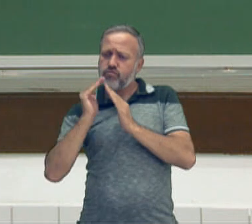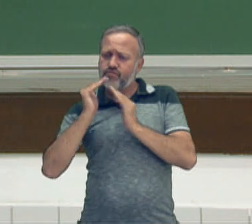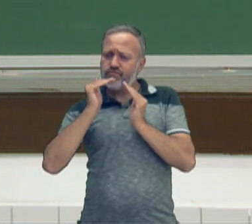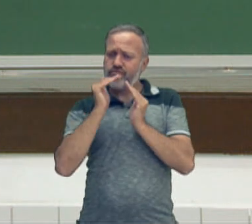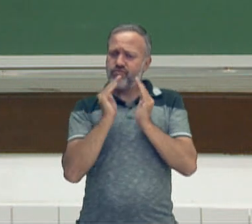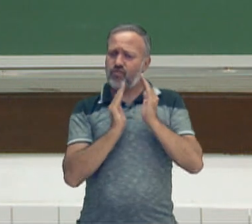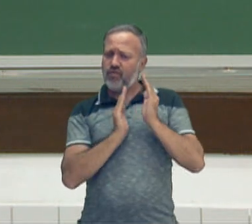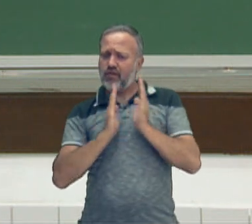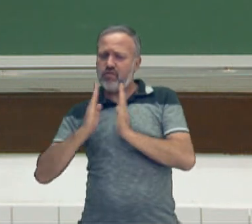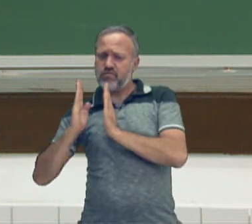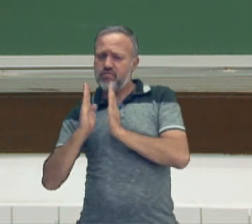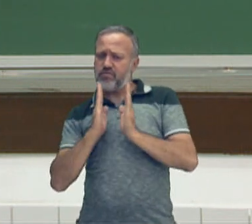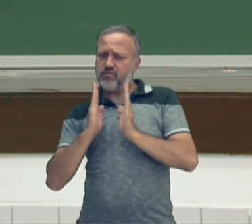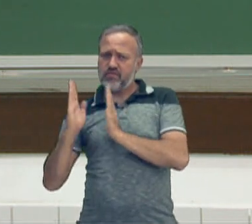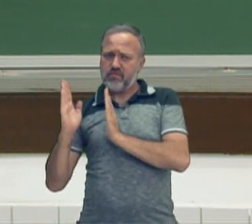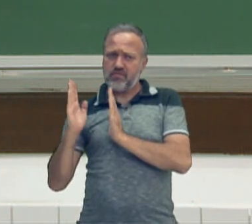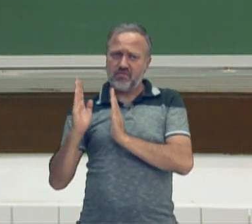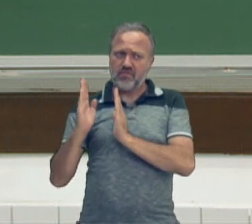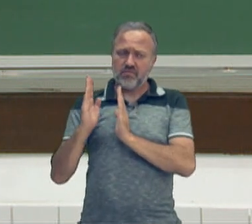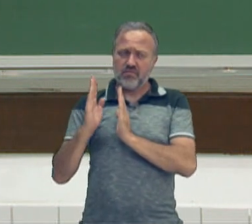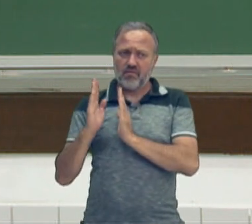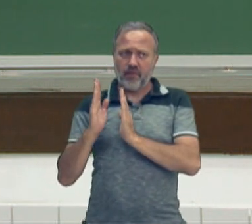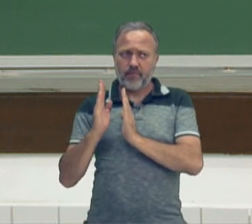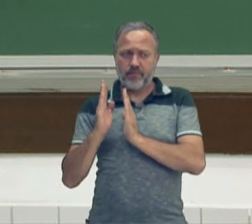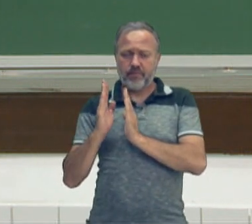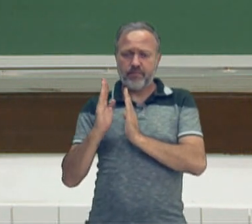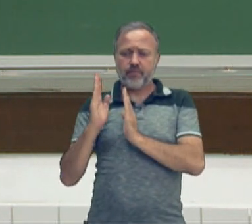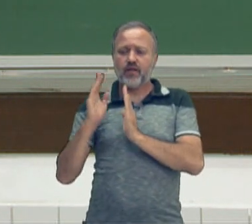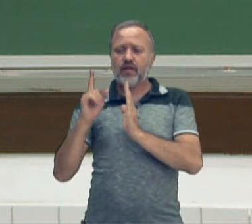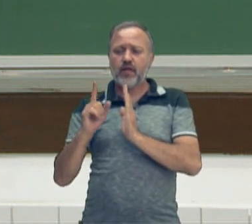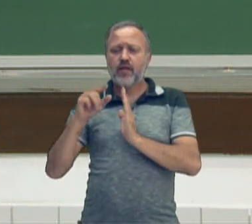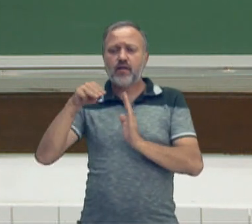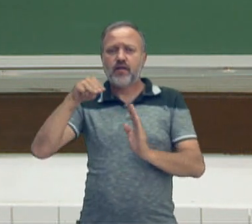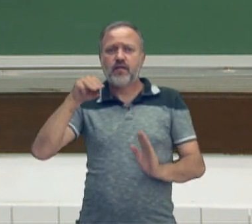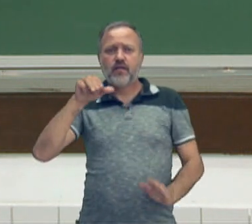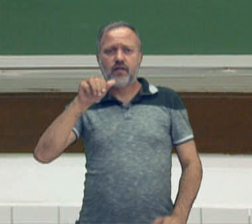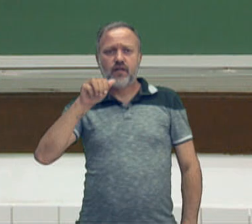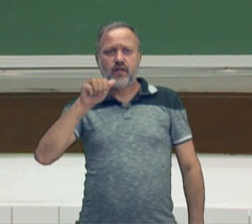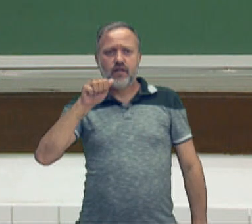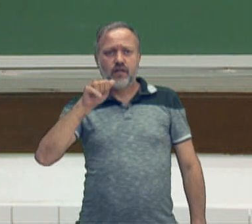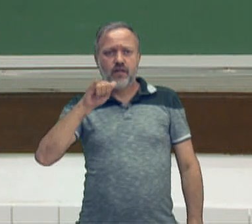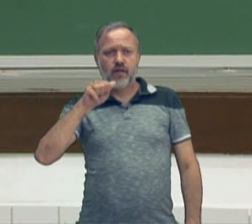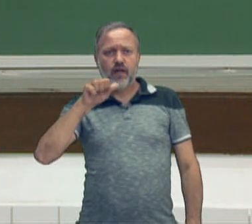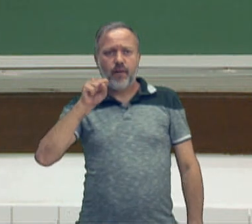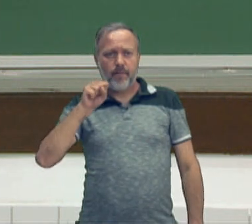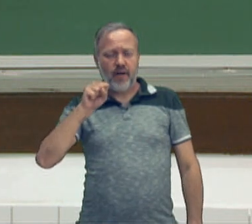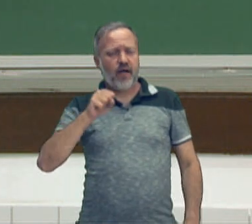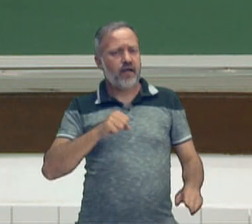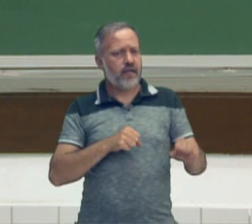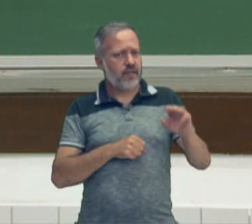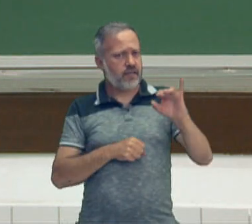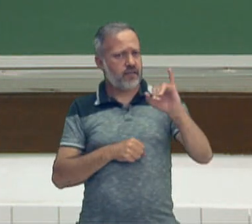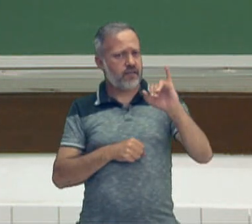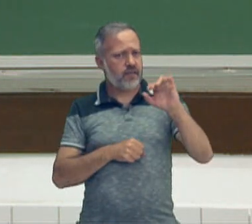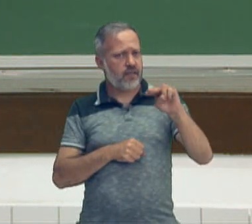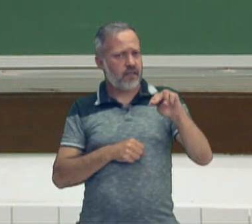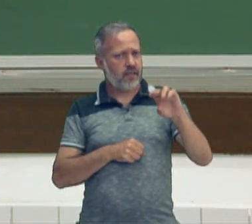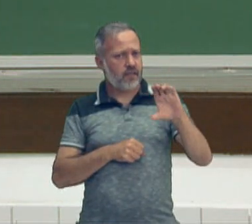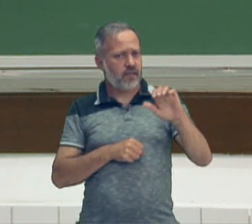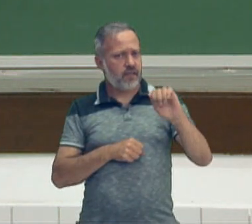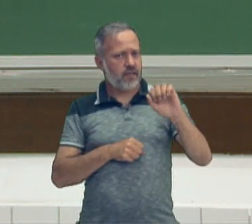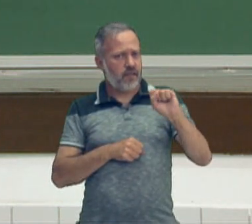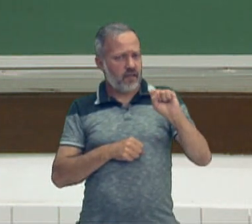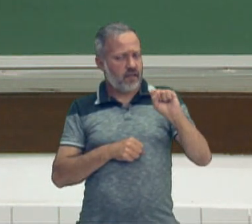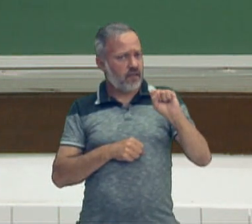Mostramos algumas imagens, né, de templos maias, incas, a cidade de Tenochtitlan, né, que é uma